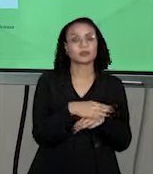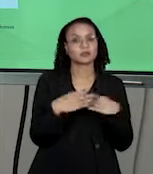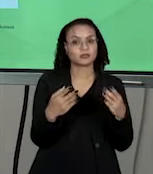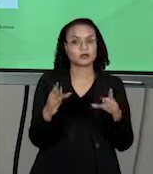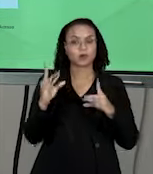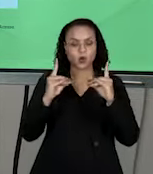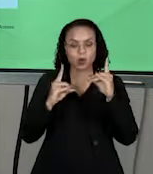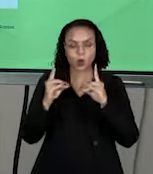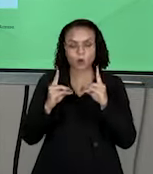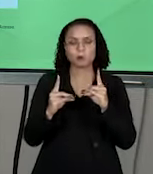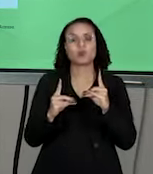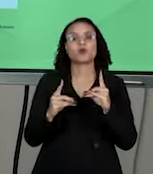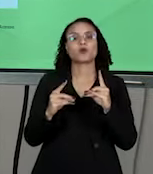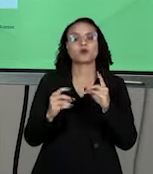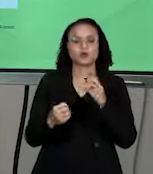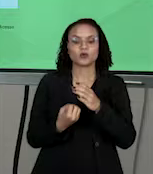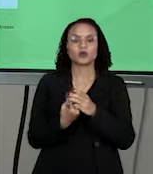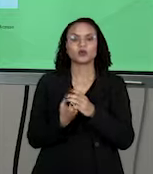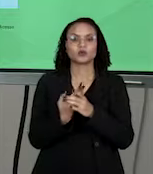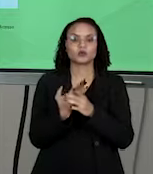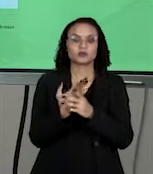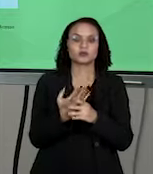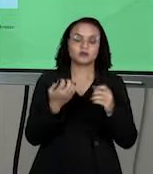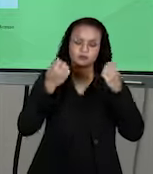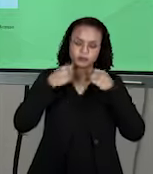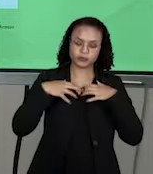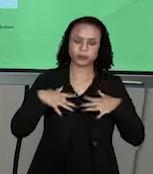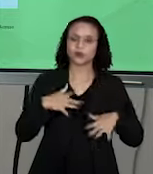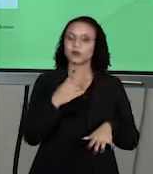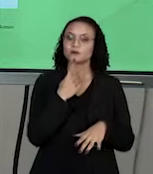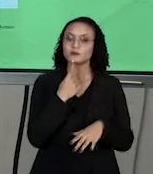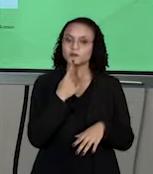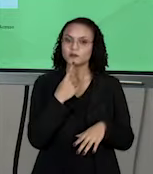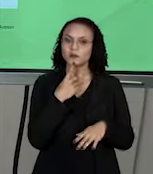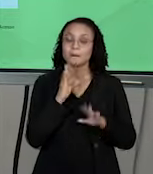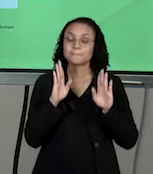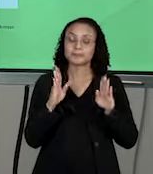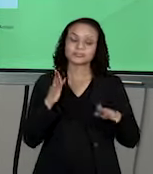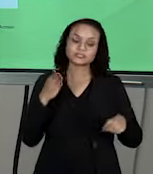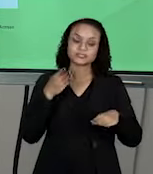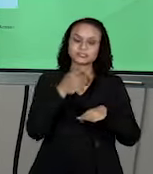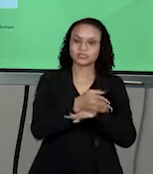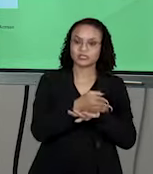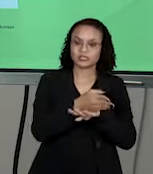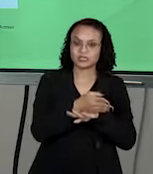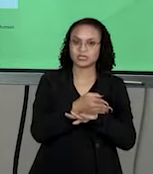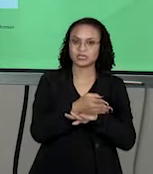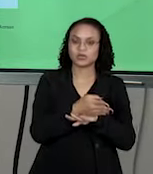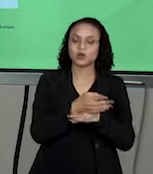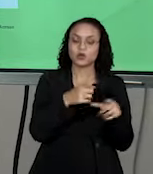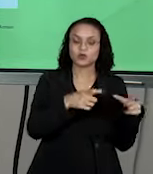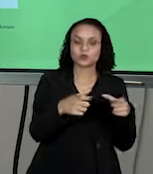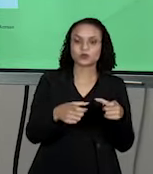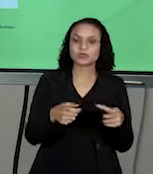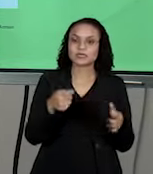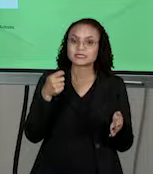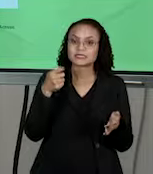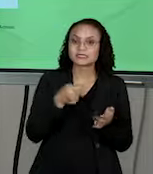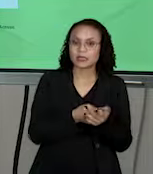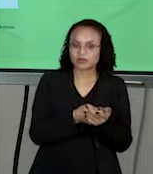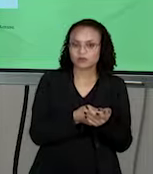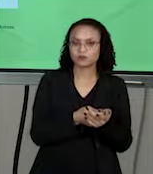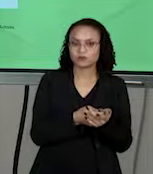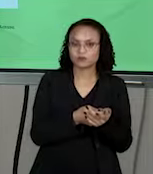no corpo, mas ele sabe aonde que ele precisa atuar. Ele sabe aonde que ele vai funcionar. As células que precisam